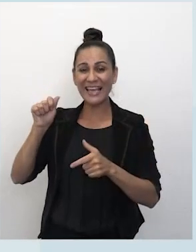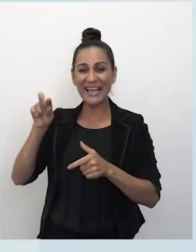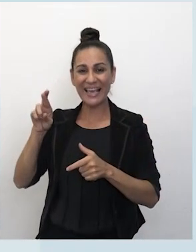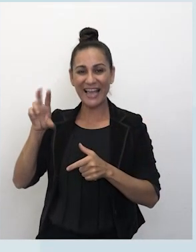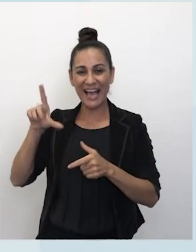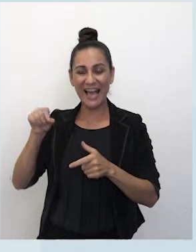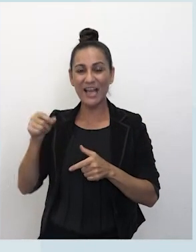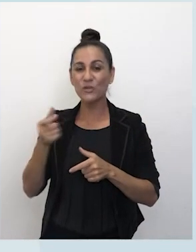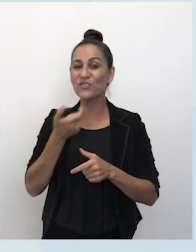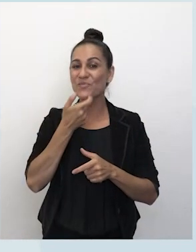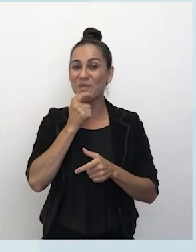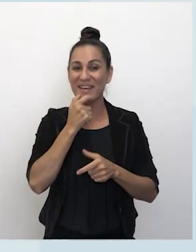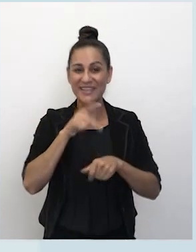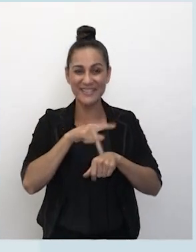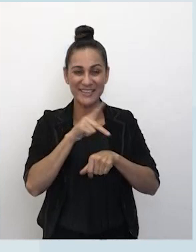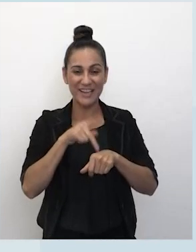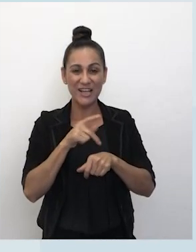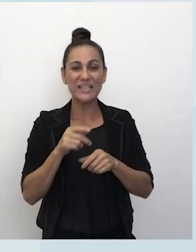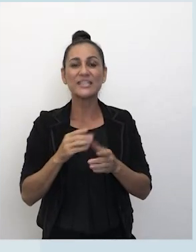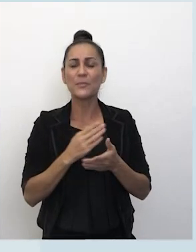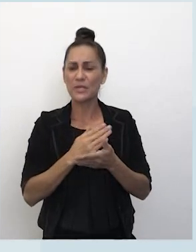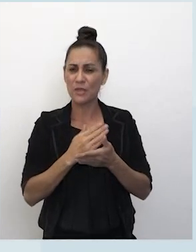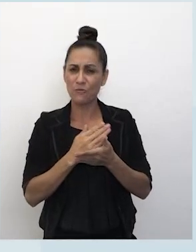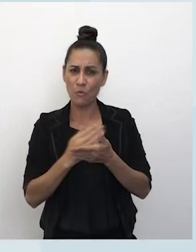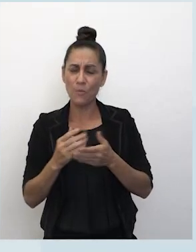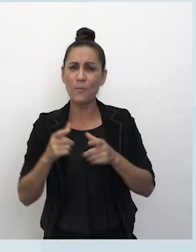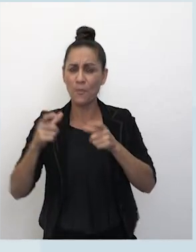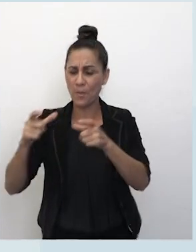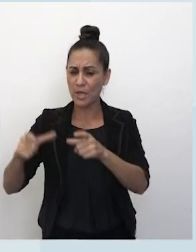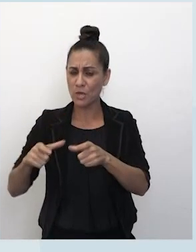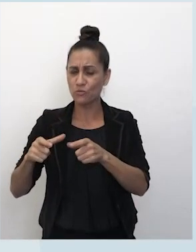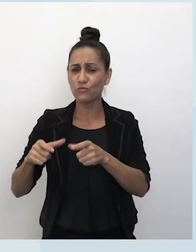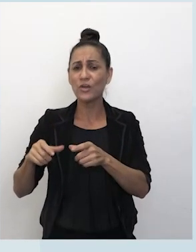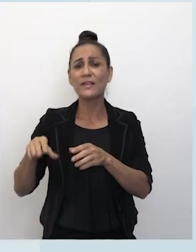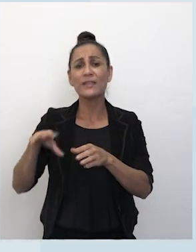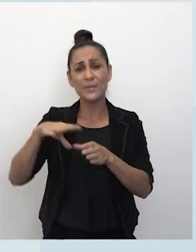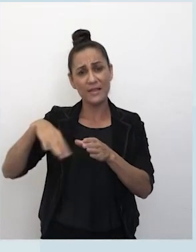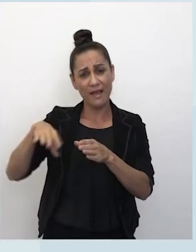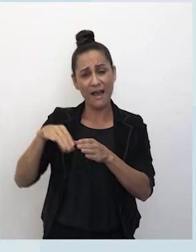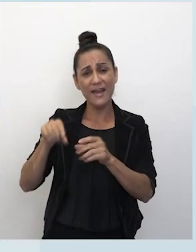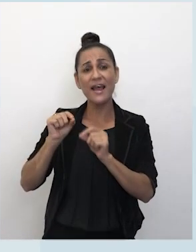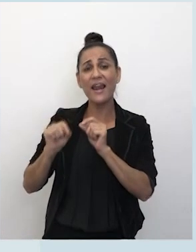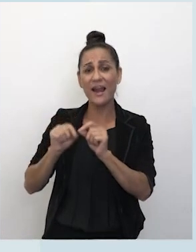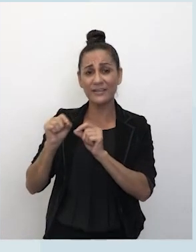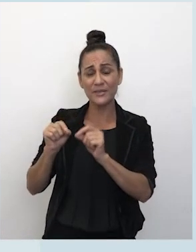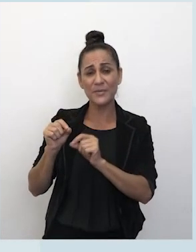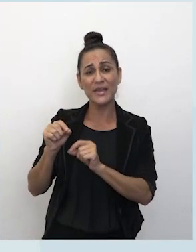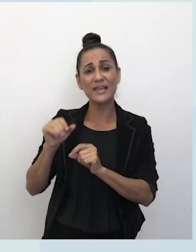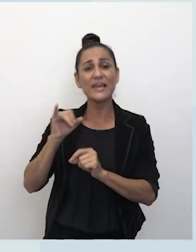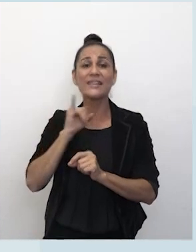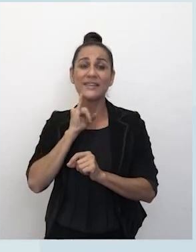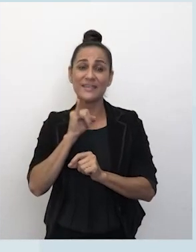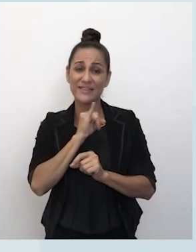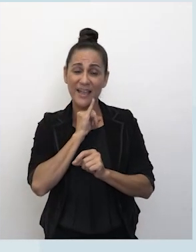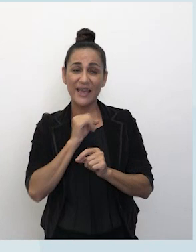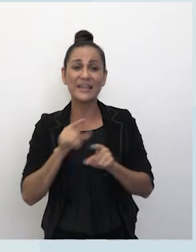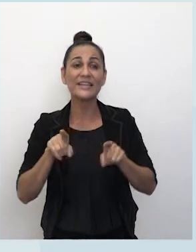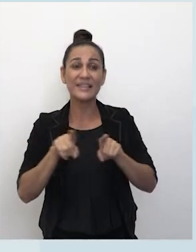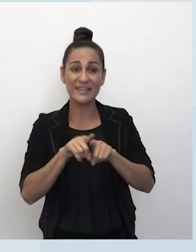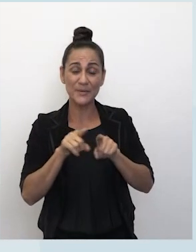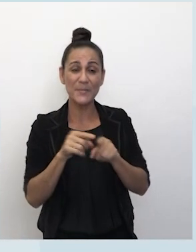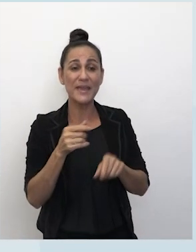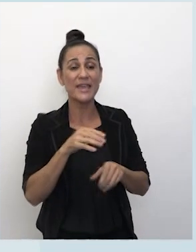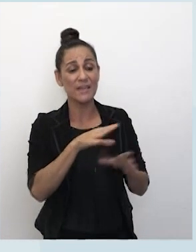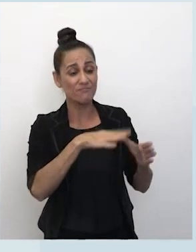uma temporada italiana bastante frutífera, mas depois ela acabou fazendo carreira também na Inglaterra,